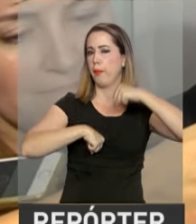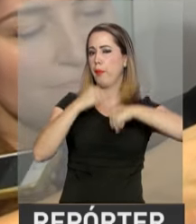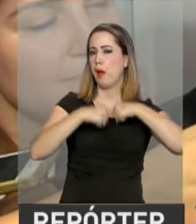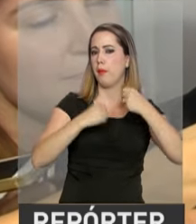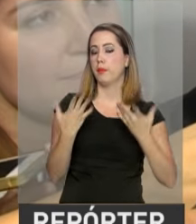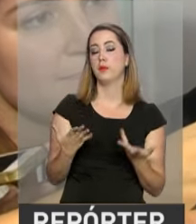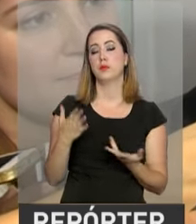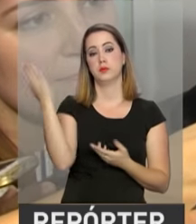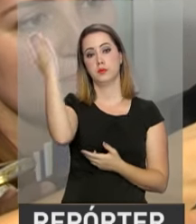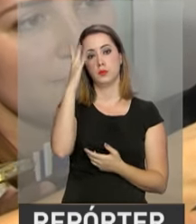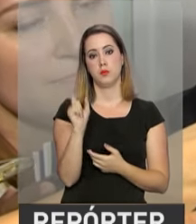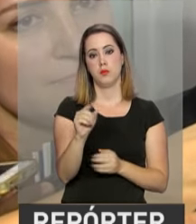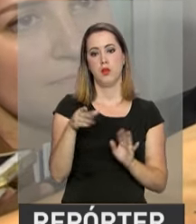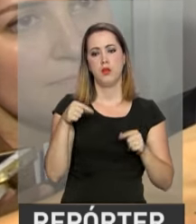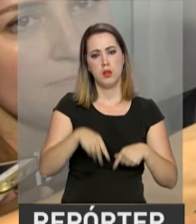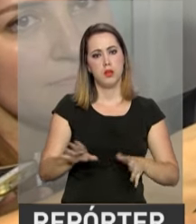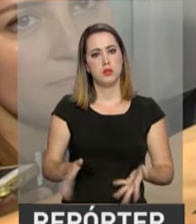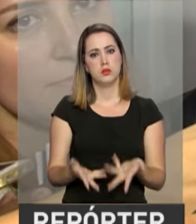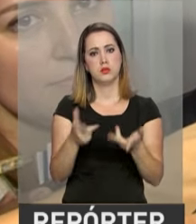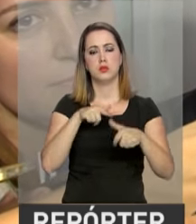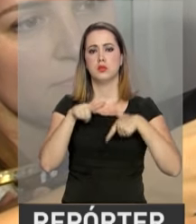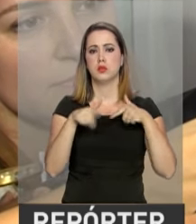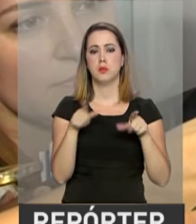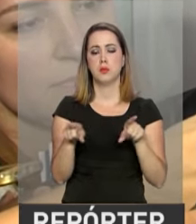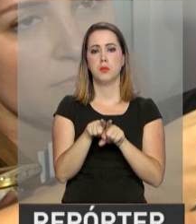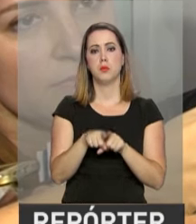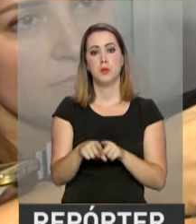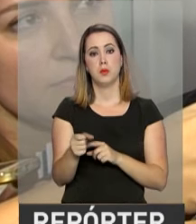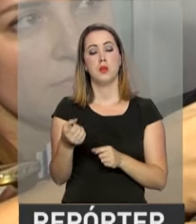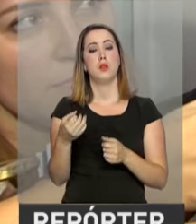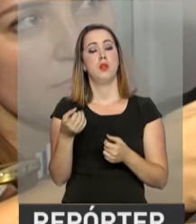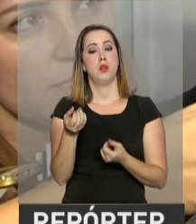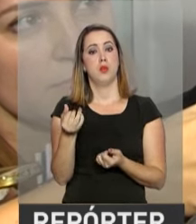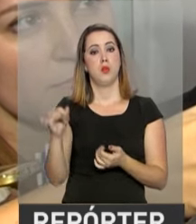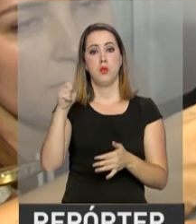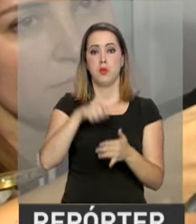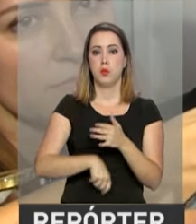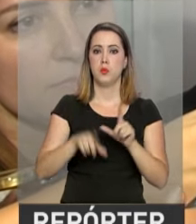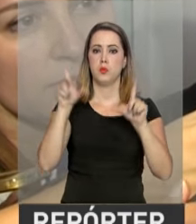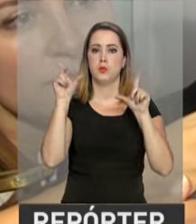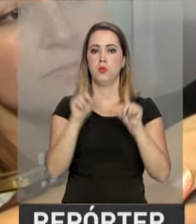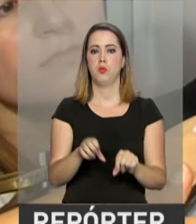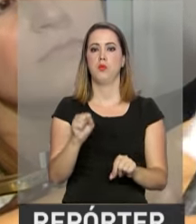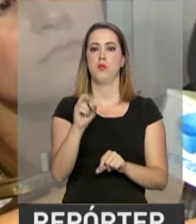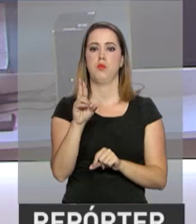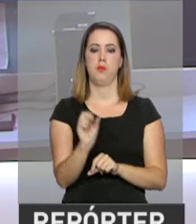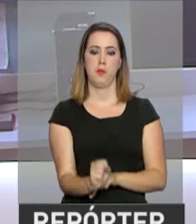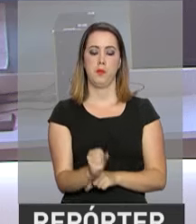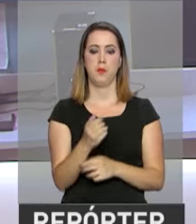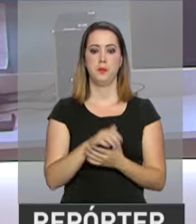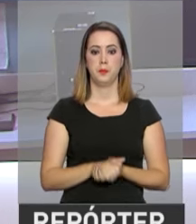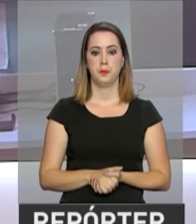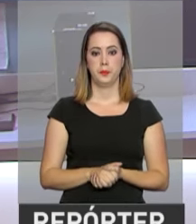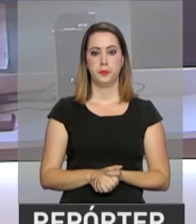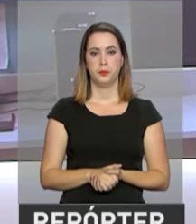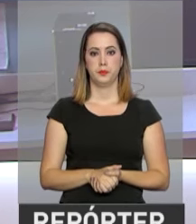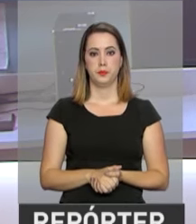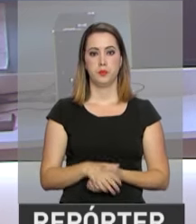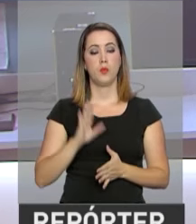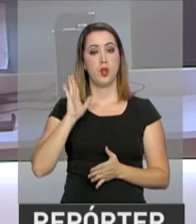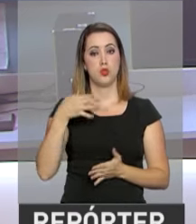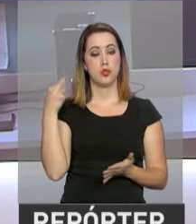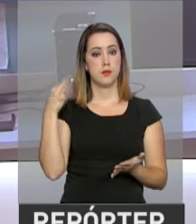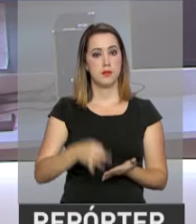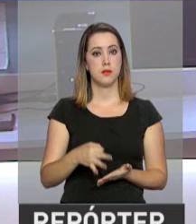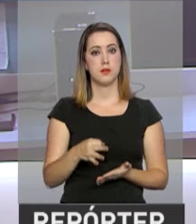gerar aqui empregos impostos oportunidades e menor custo para o sistema único de saúde firmados